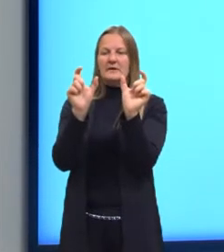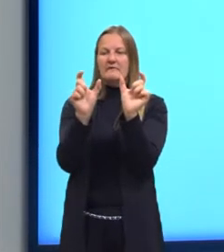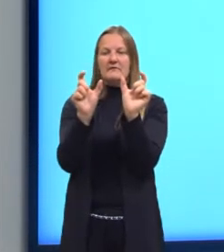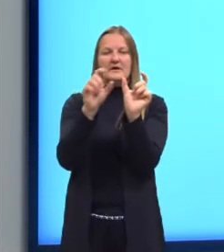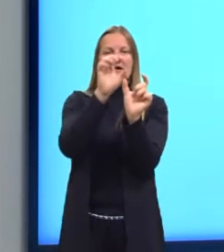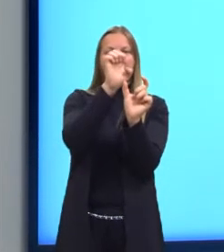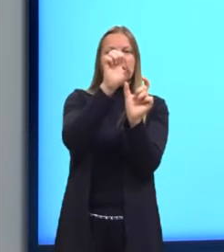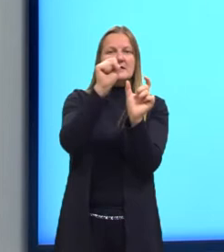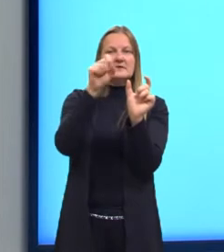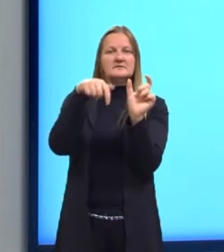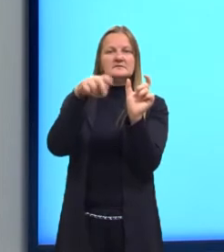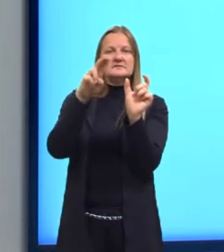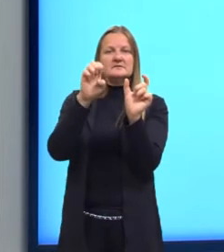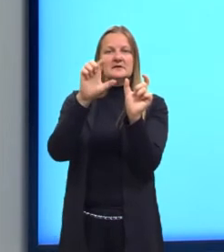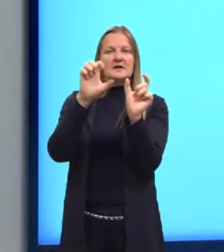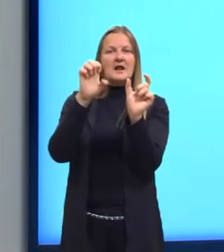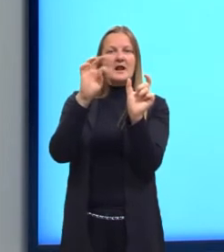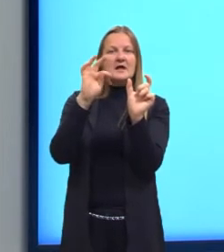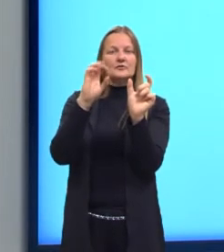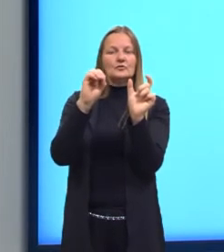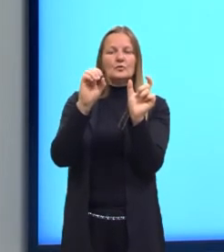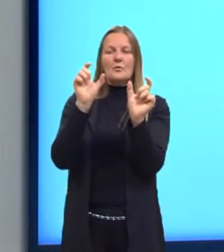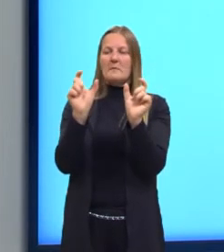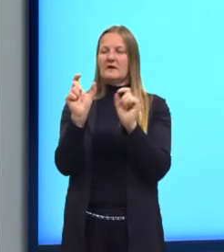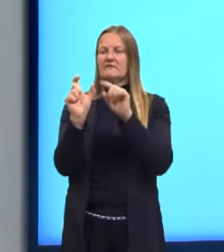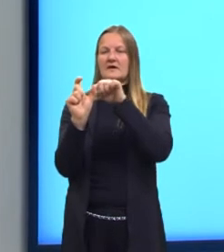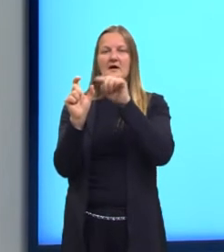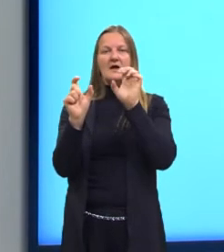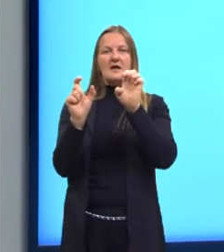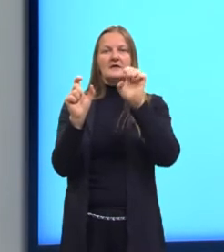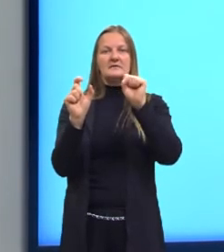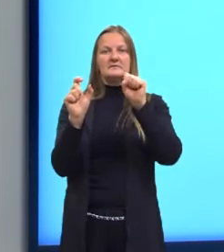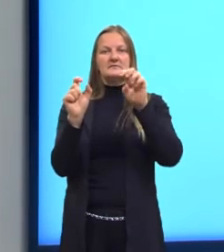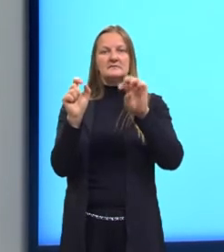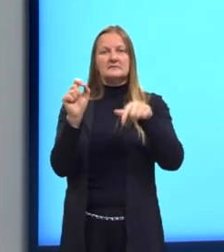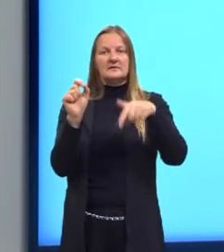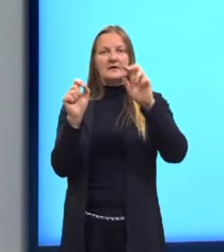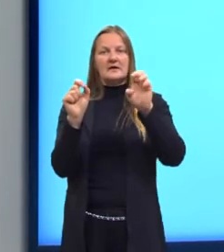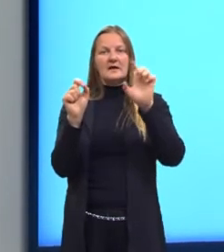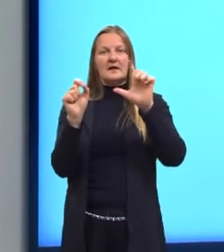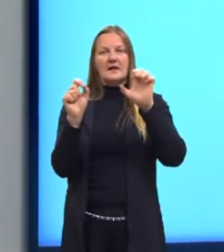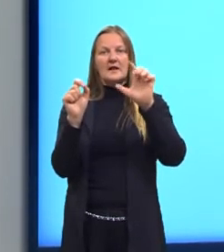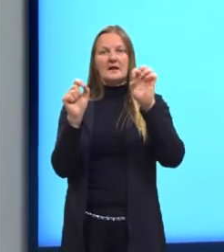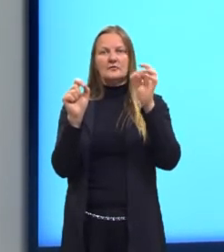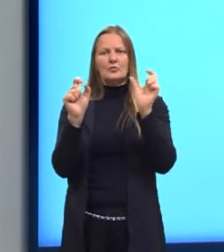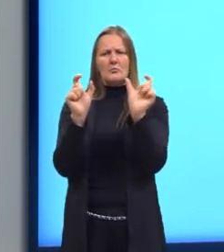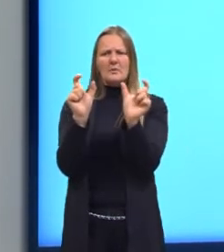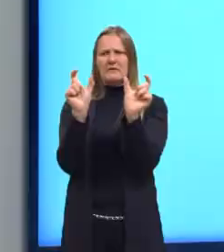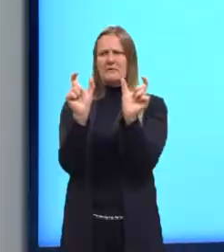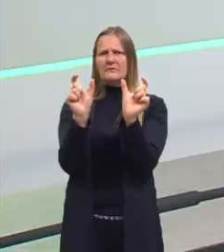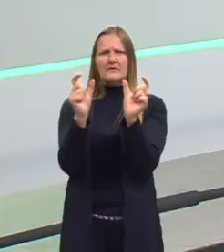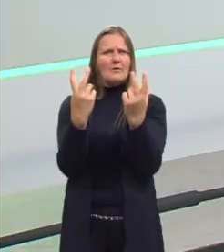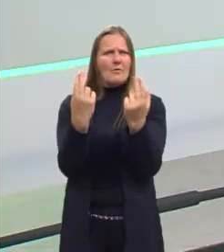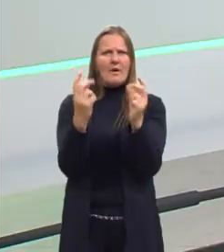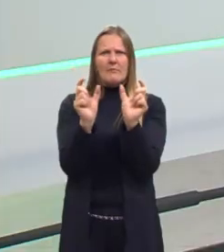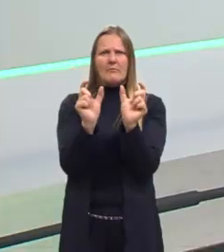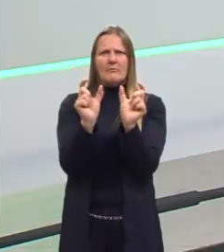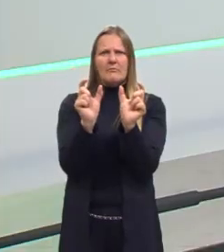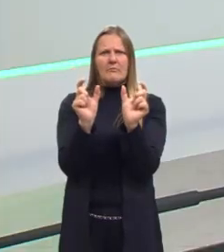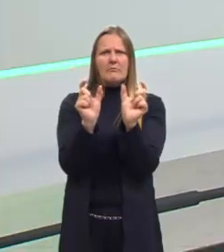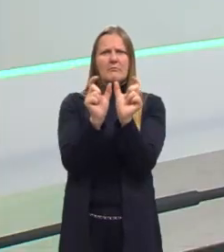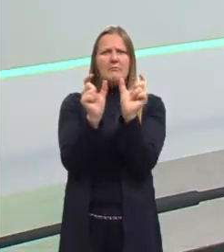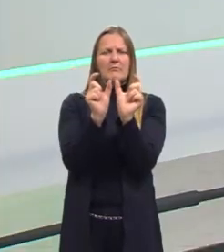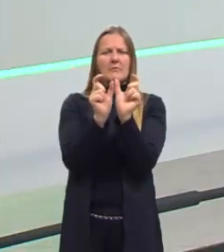ela se escreve da mesma maneira mas ela tem significados diferentes Ah mas eu não lembro nada sobre isso Que ótimo